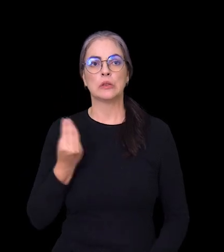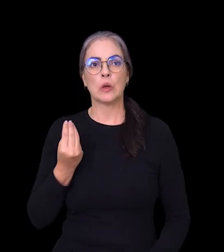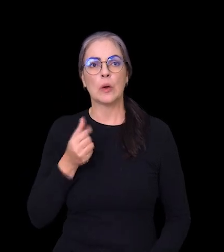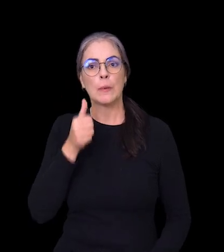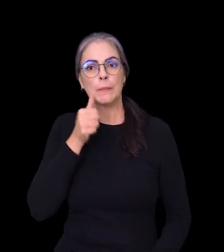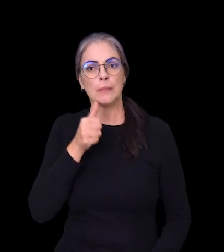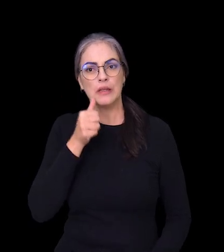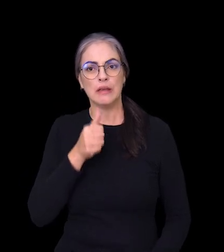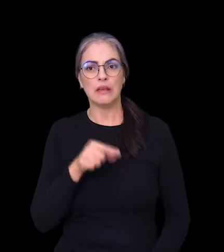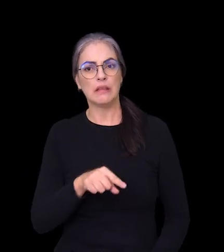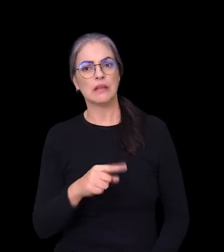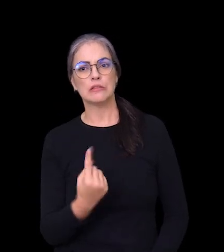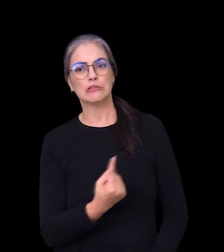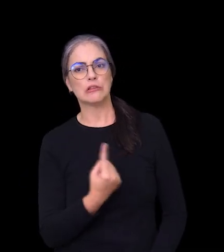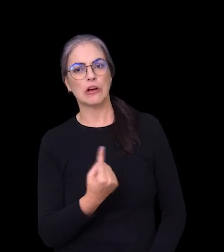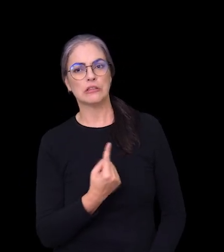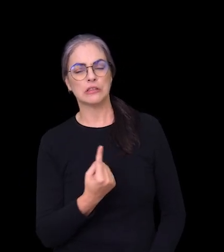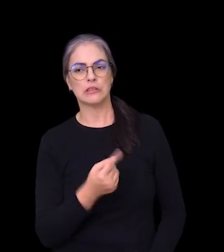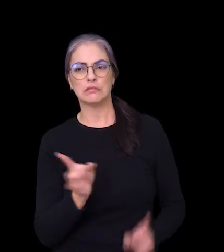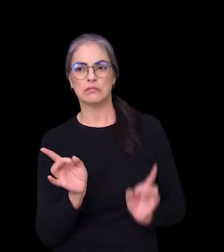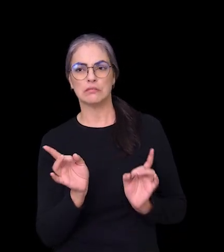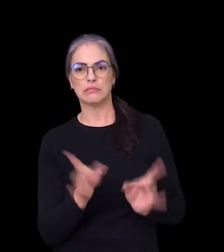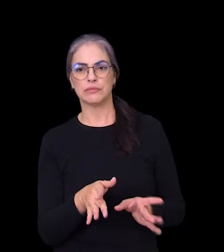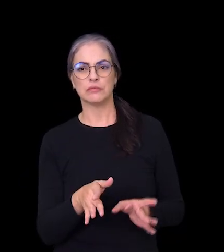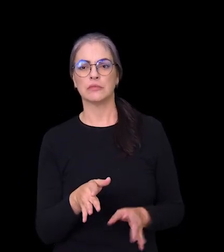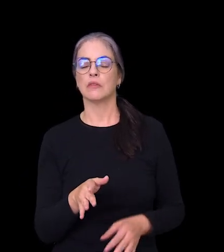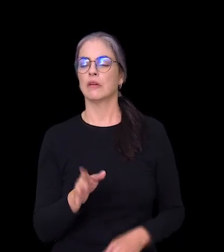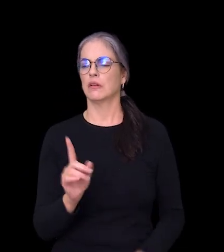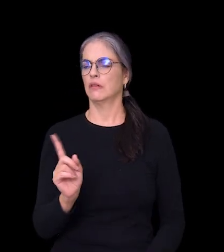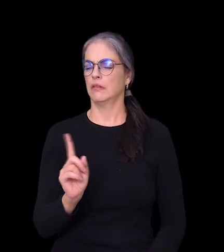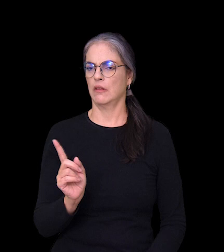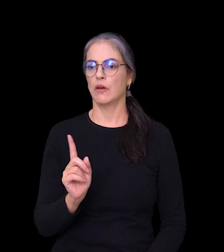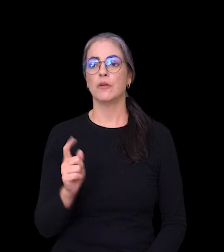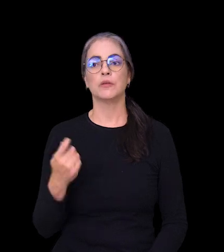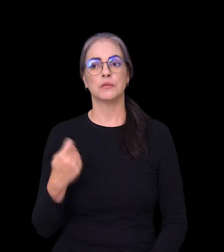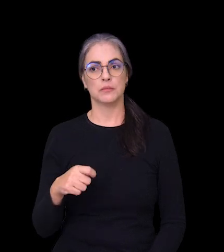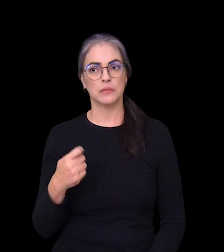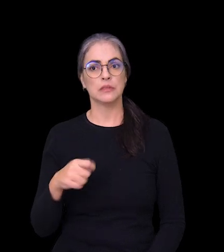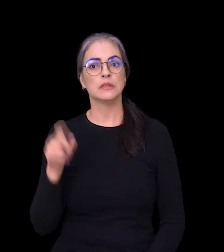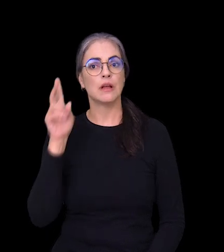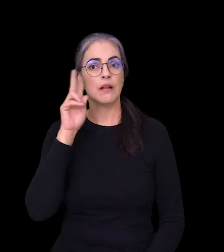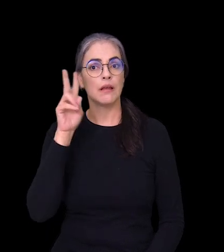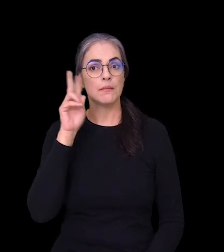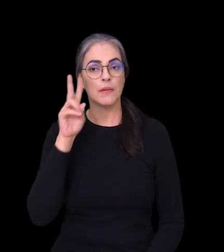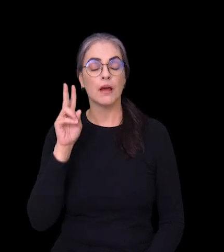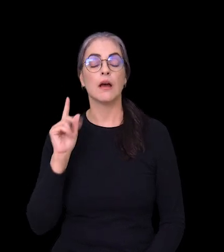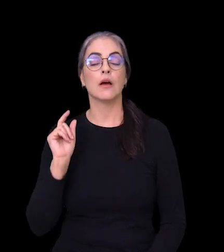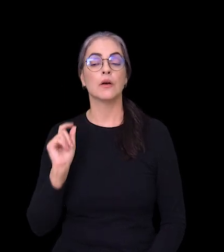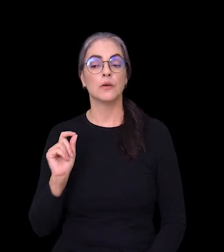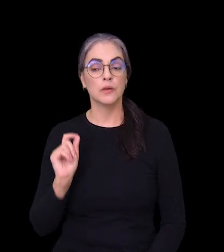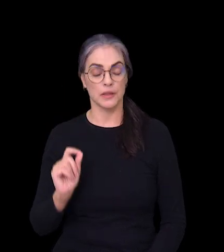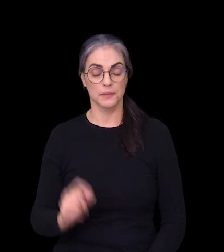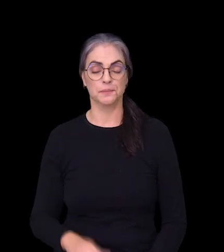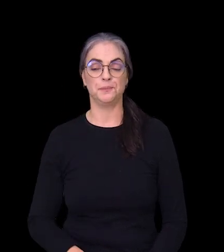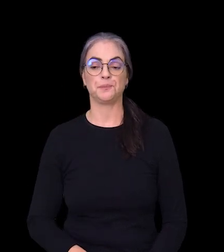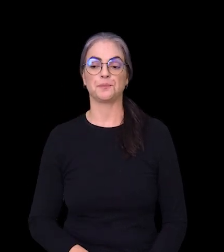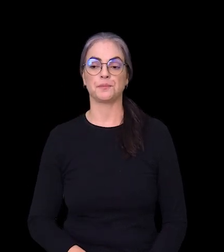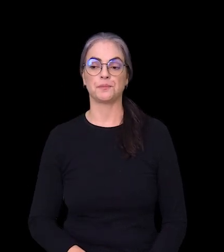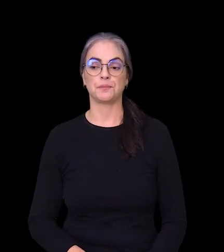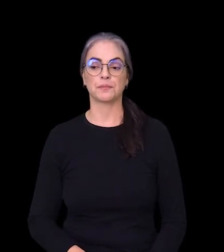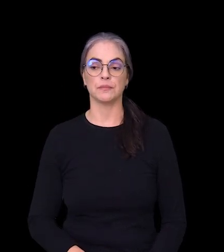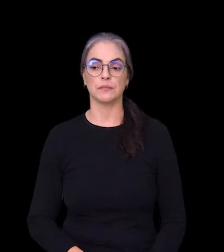elas sozinhas ficaram grávidas, né? Então a gente precisa primeiro trazer em perspectiva a